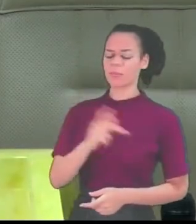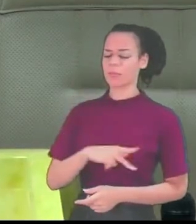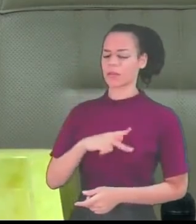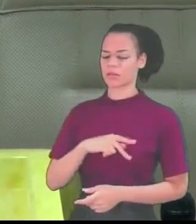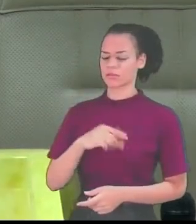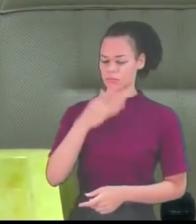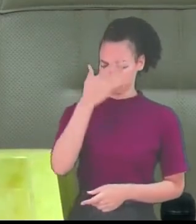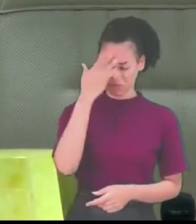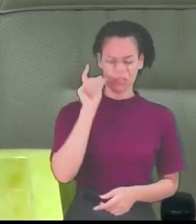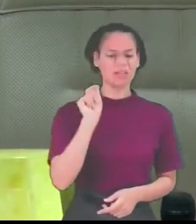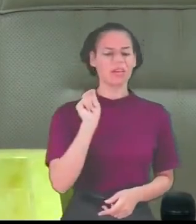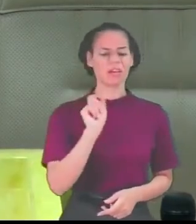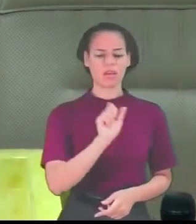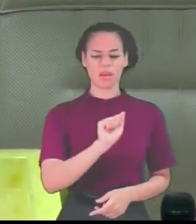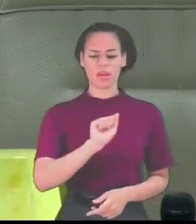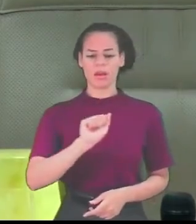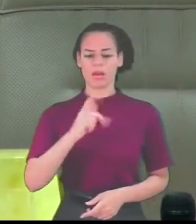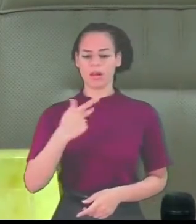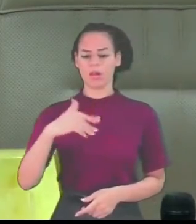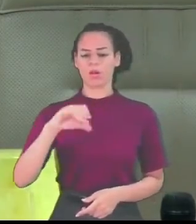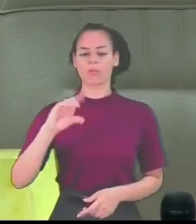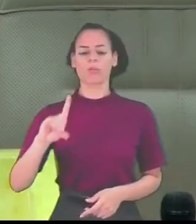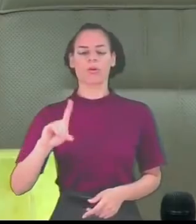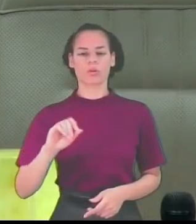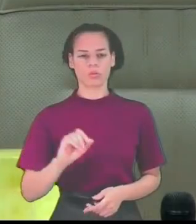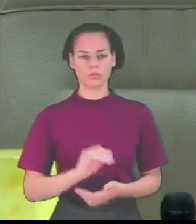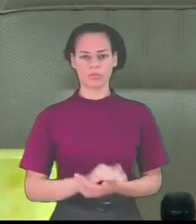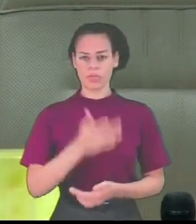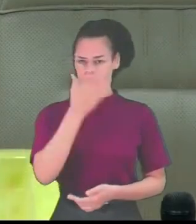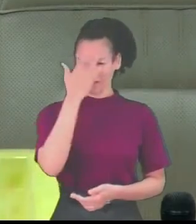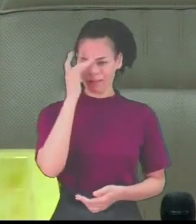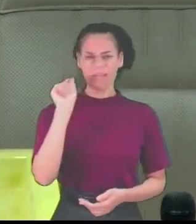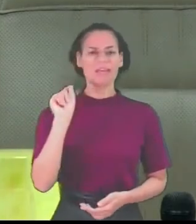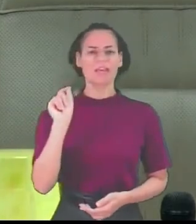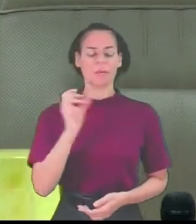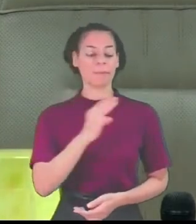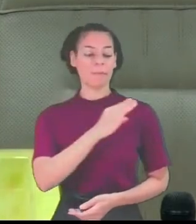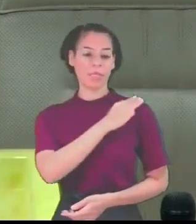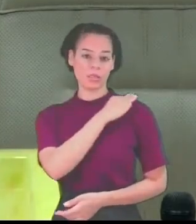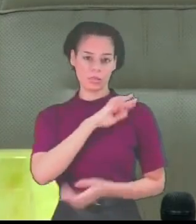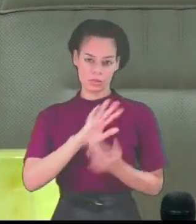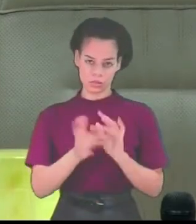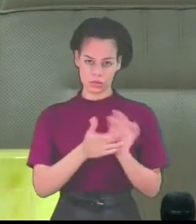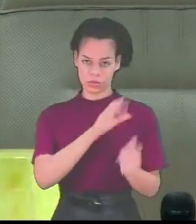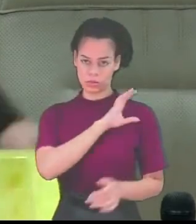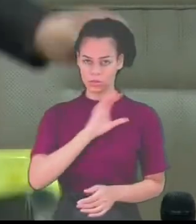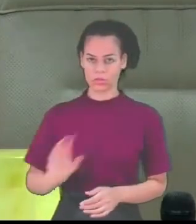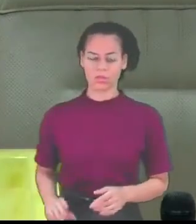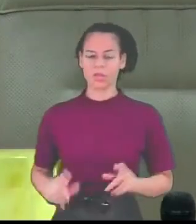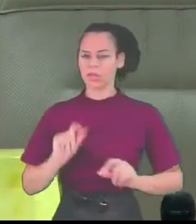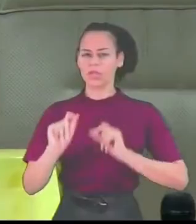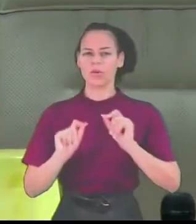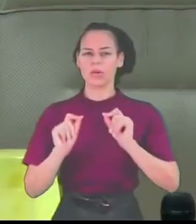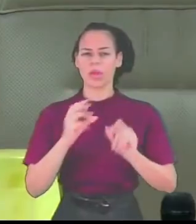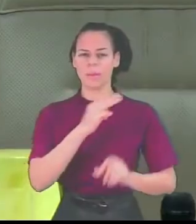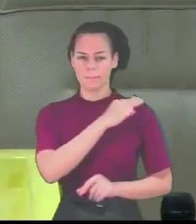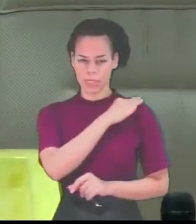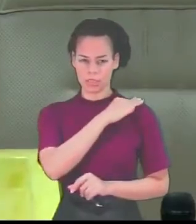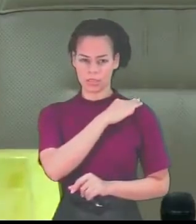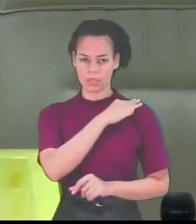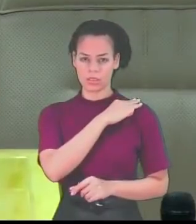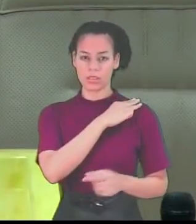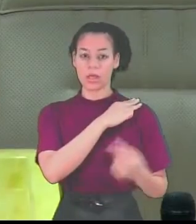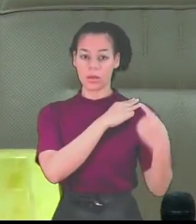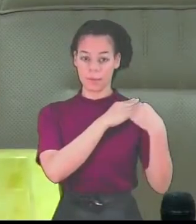Apolo os ministros de Cristo e o ministro Ministro ele vai responder